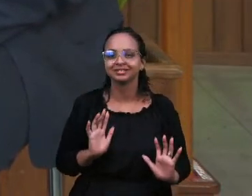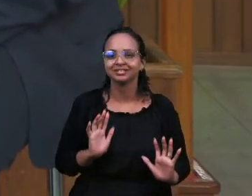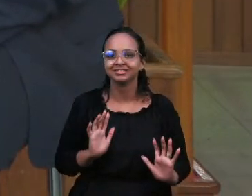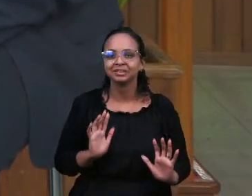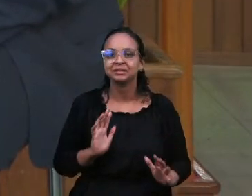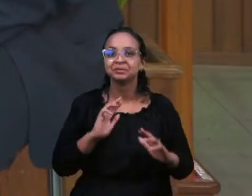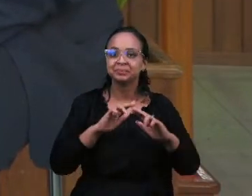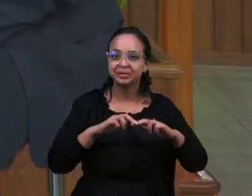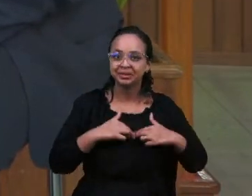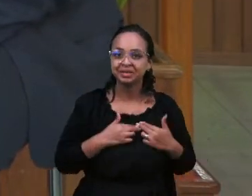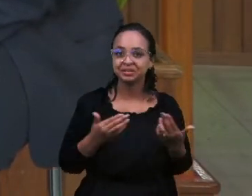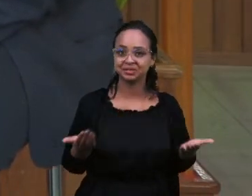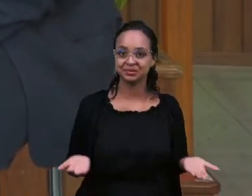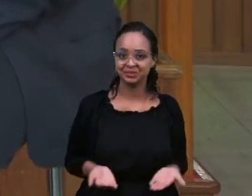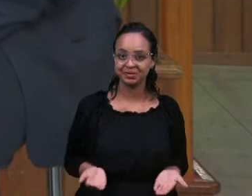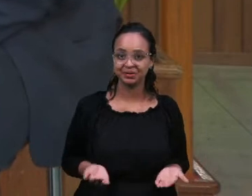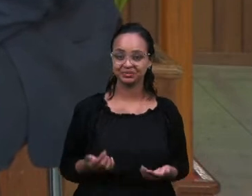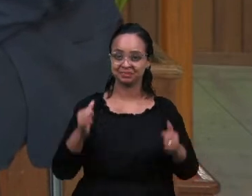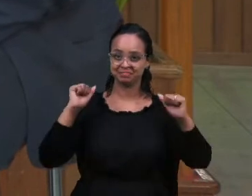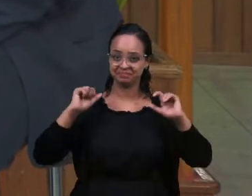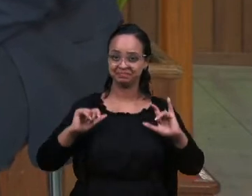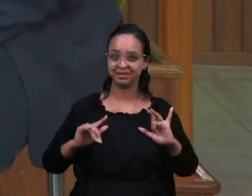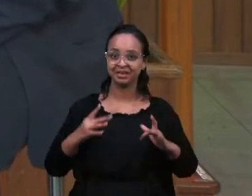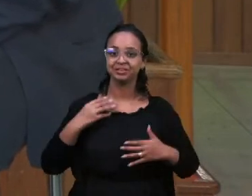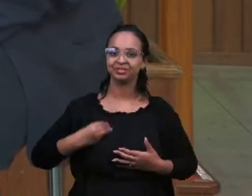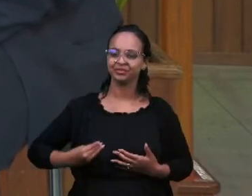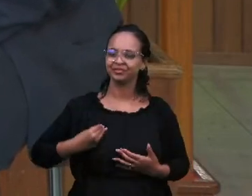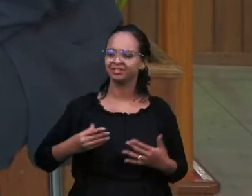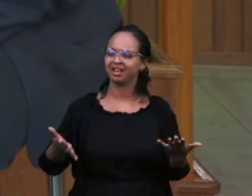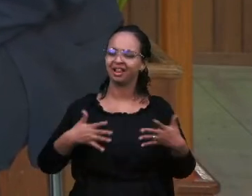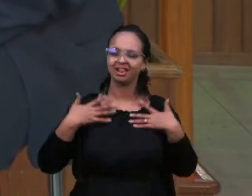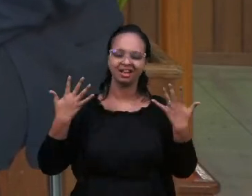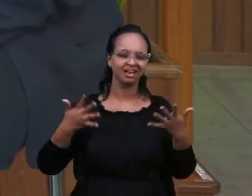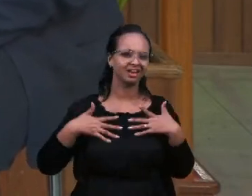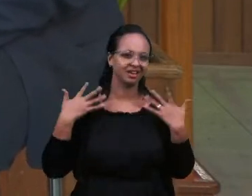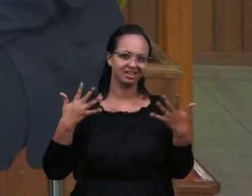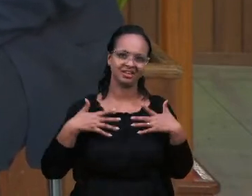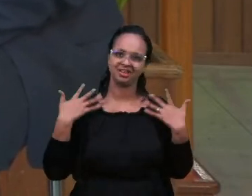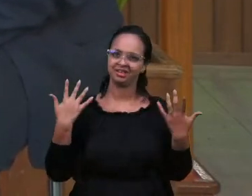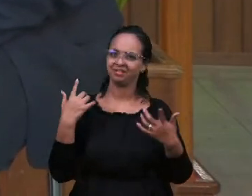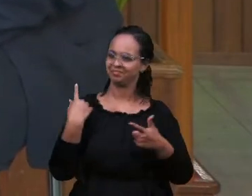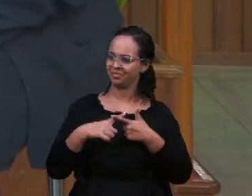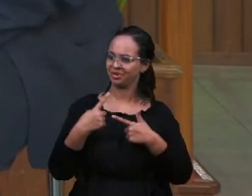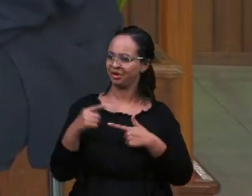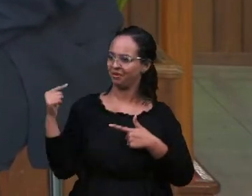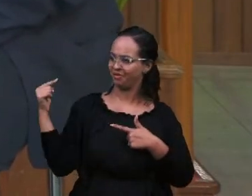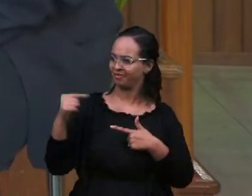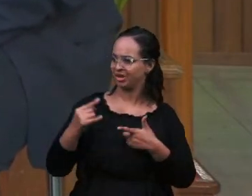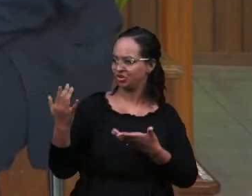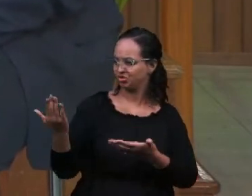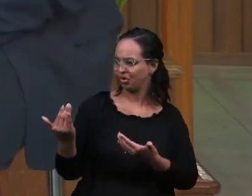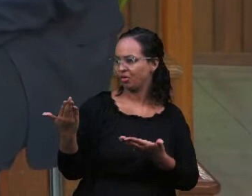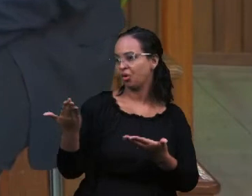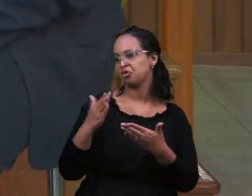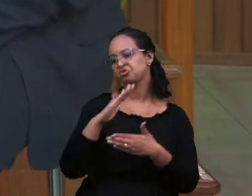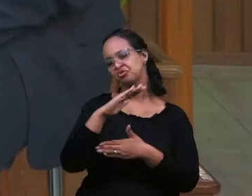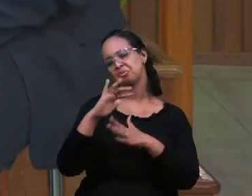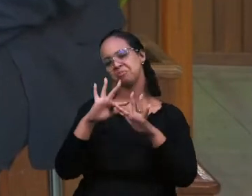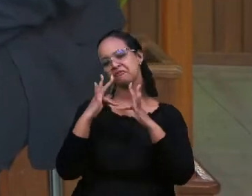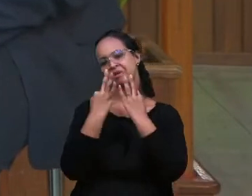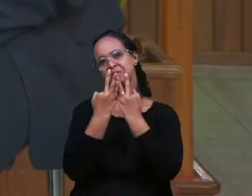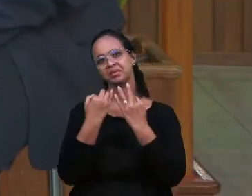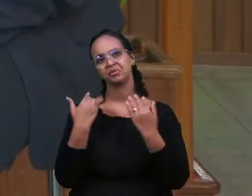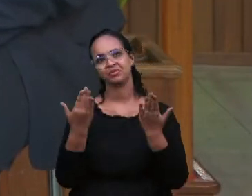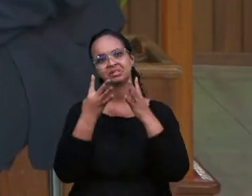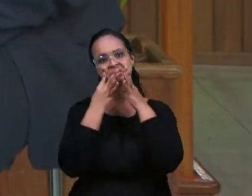a grande bênção que eu estou vivendo aqui nesse momento, a alegria de estar aqui, eu vim jovem e hoje eu trouxe minha família. Glória a Deus. Então hoje eu contei um testemunho aqui